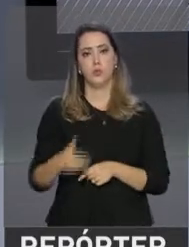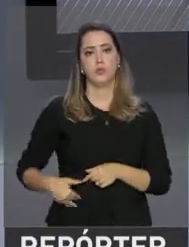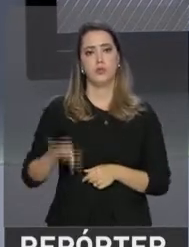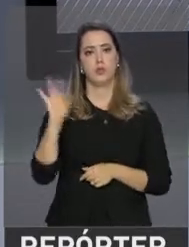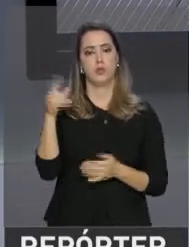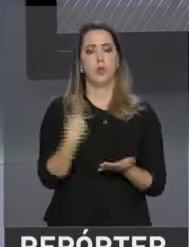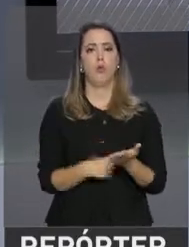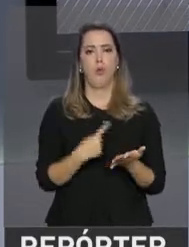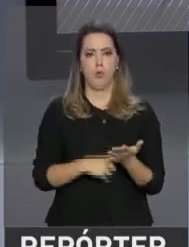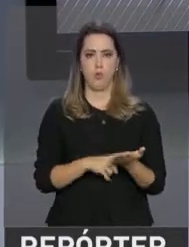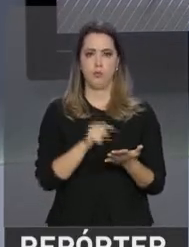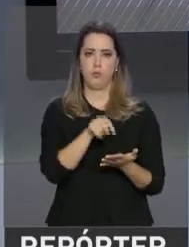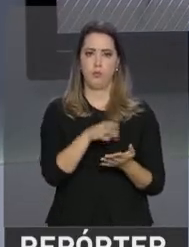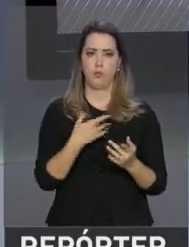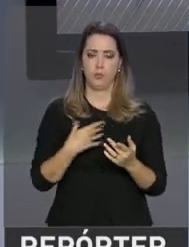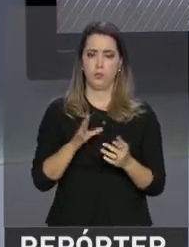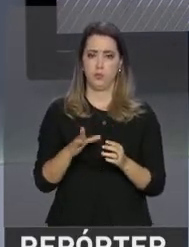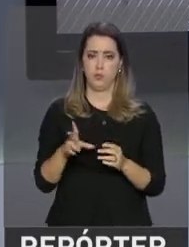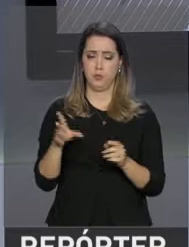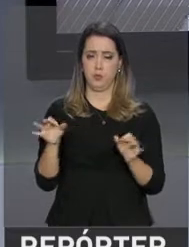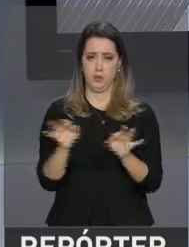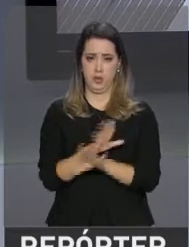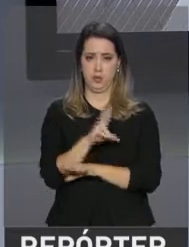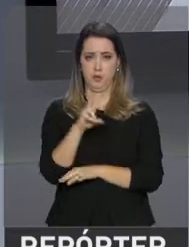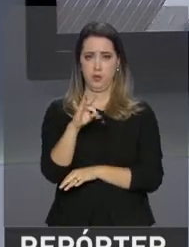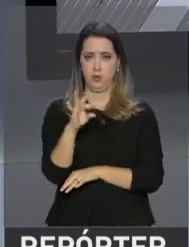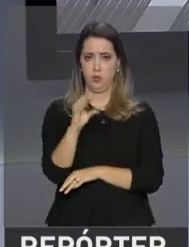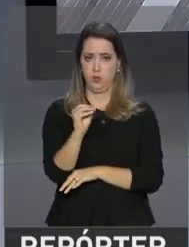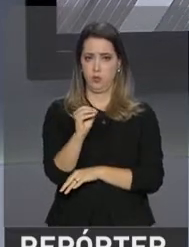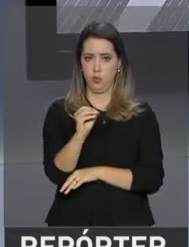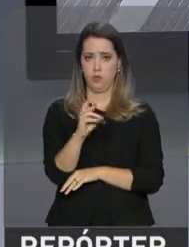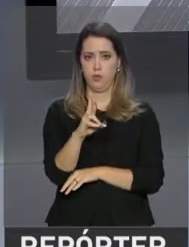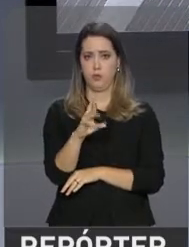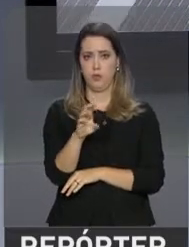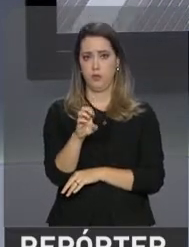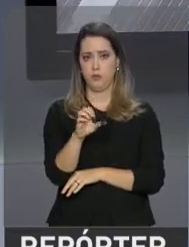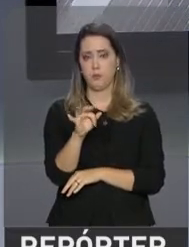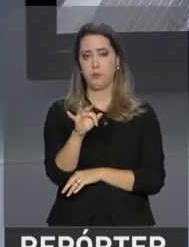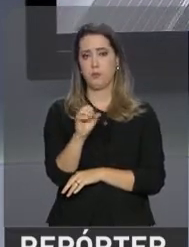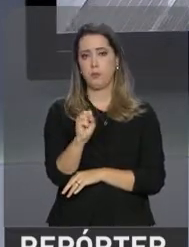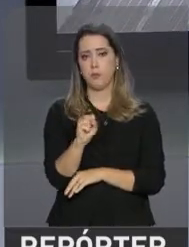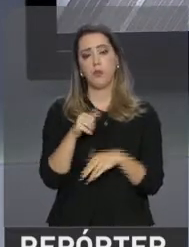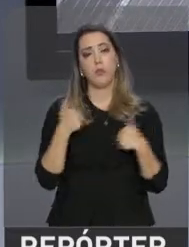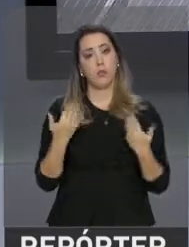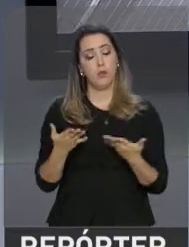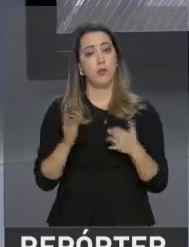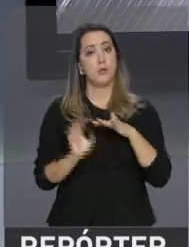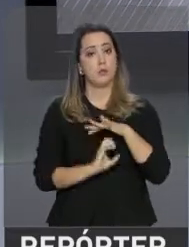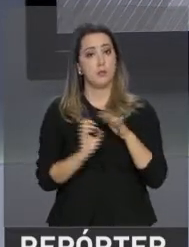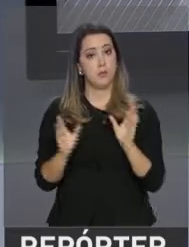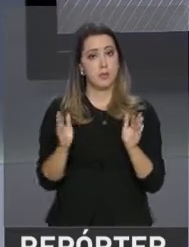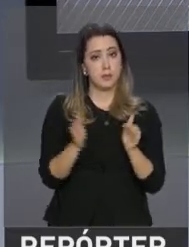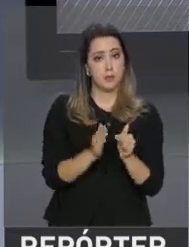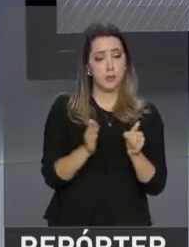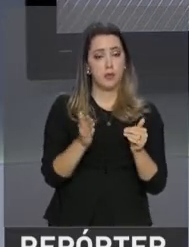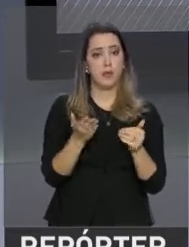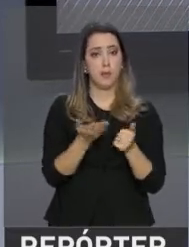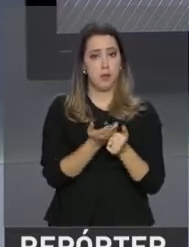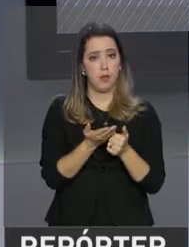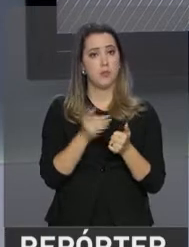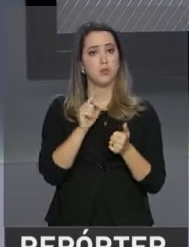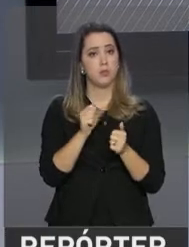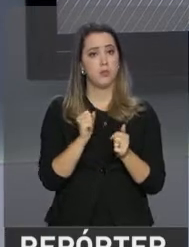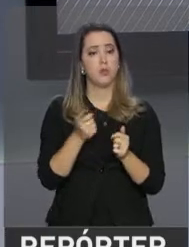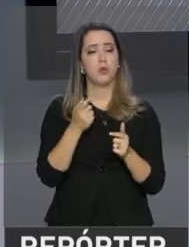com a derrubada do veto ao refis do simples nacional com isso as pequenas e médias empresas vão poder participar do programa de refinanciamento